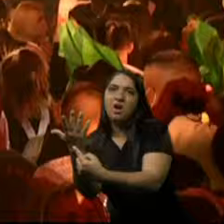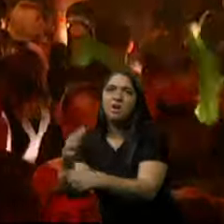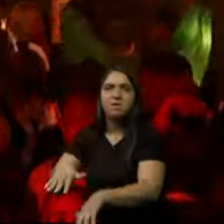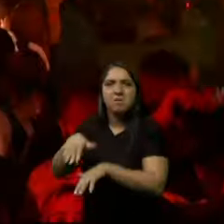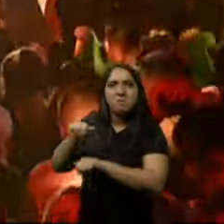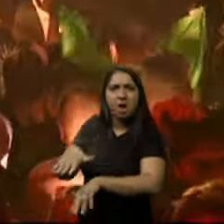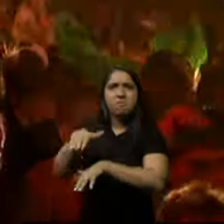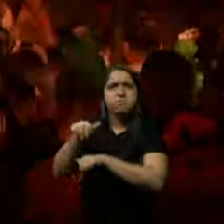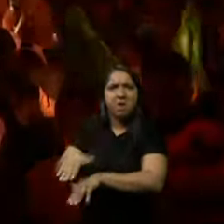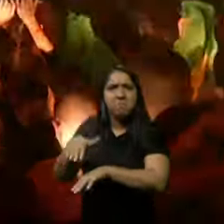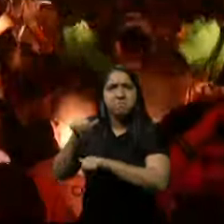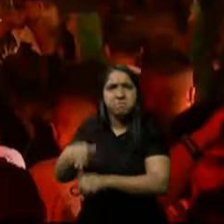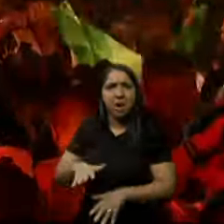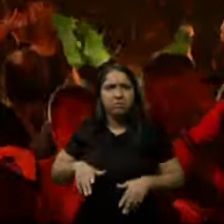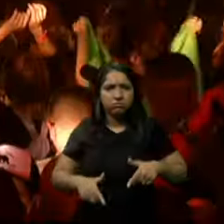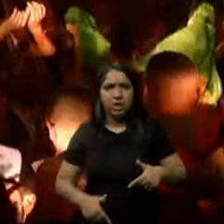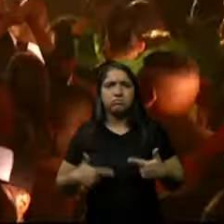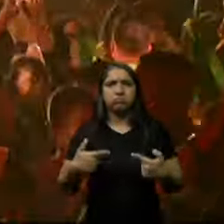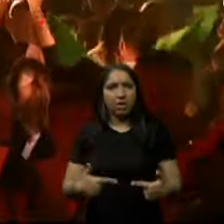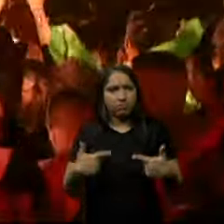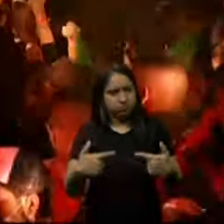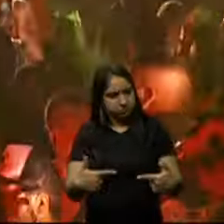E aí